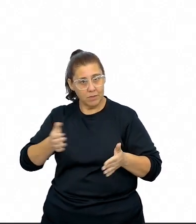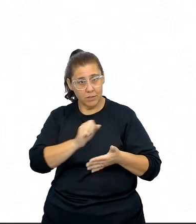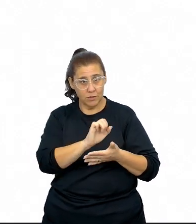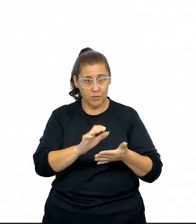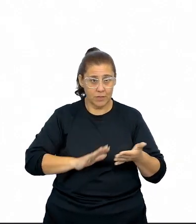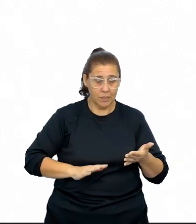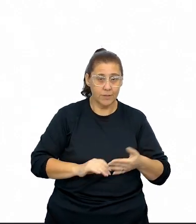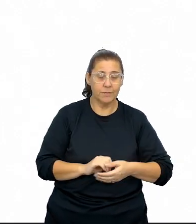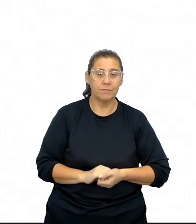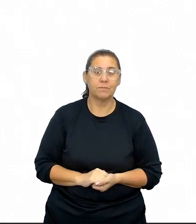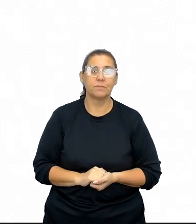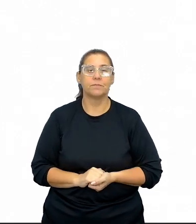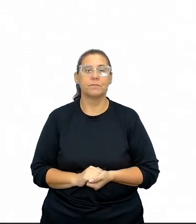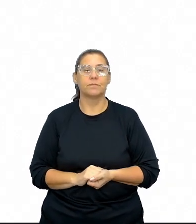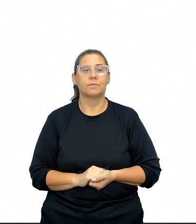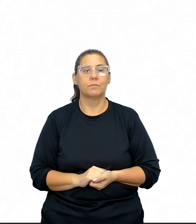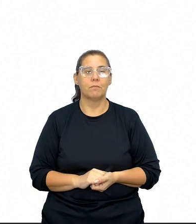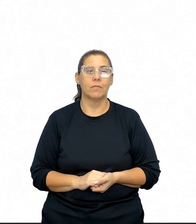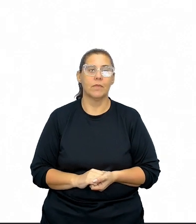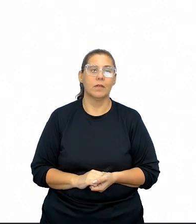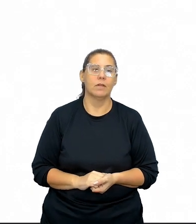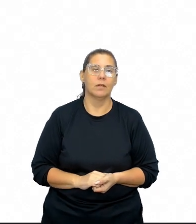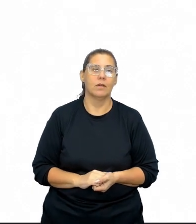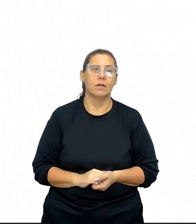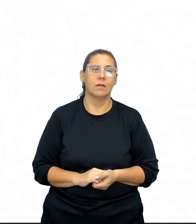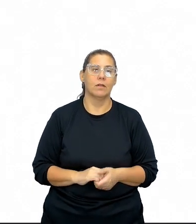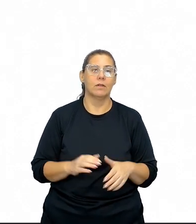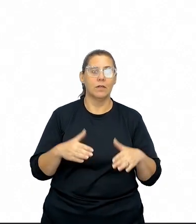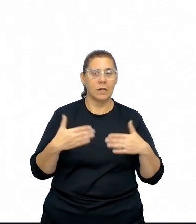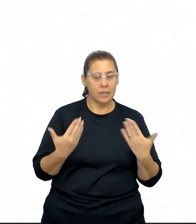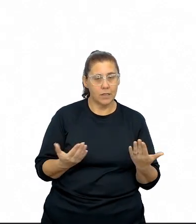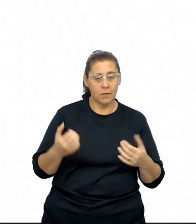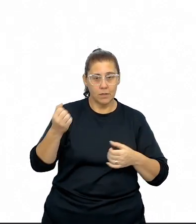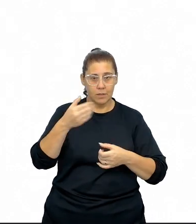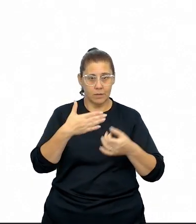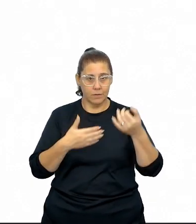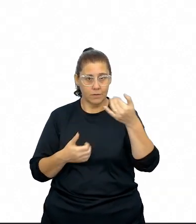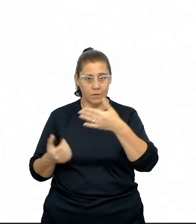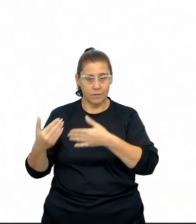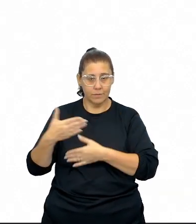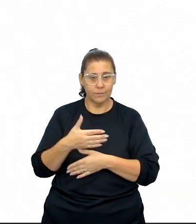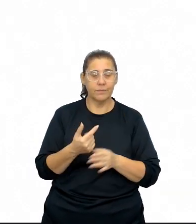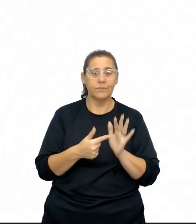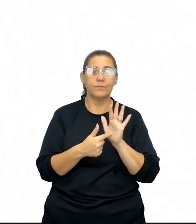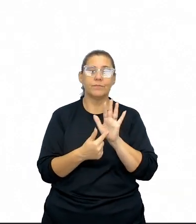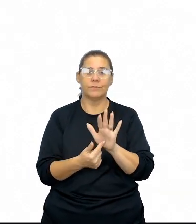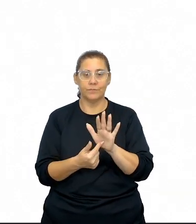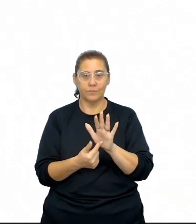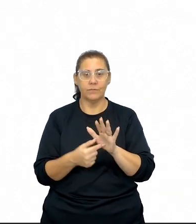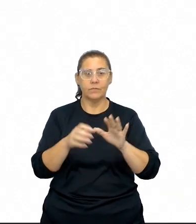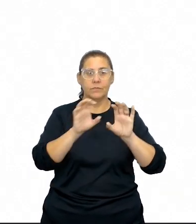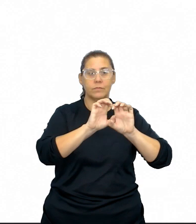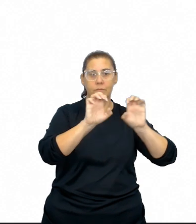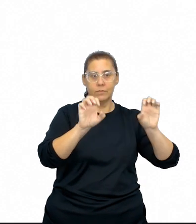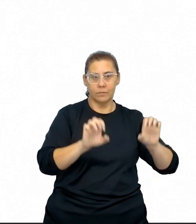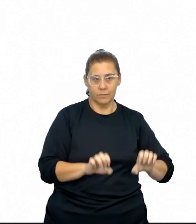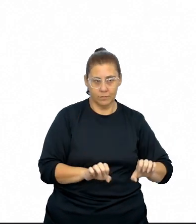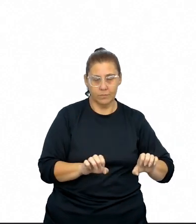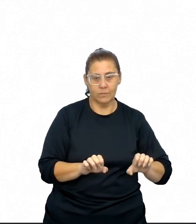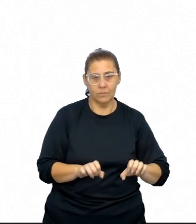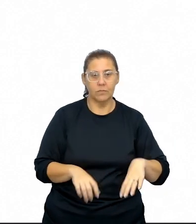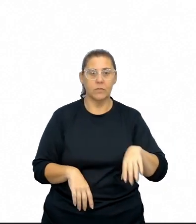atividades? Bom, então, nesse slide, nós trouxemos a estrutura da